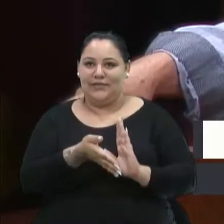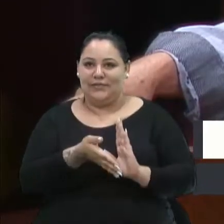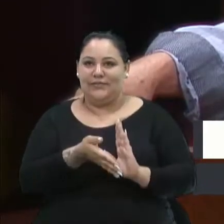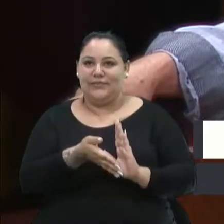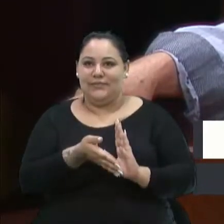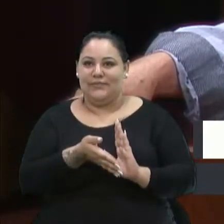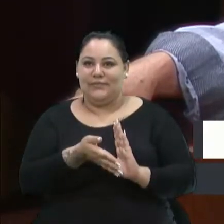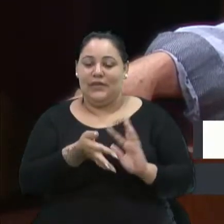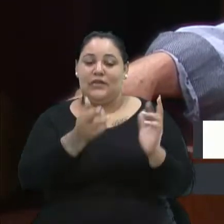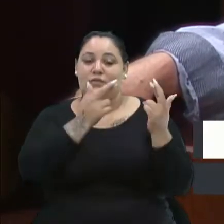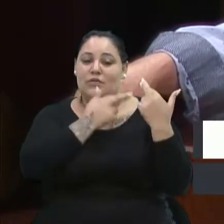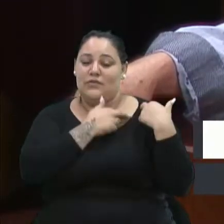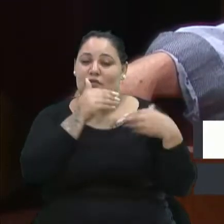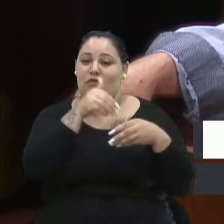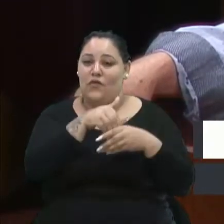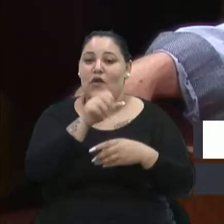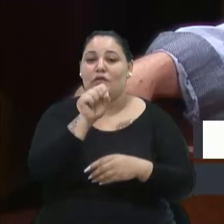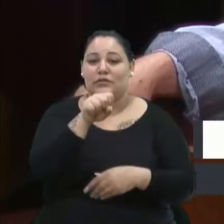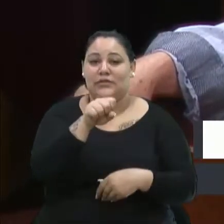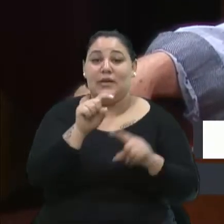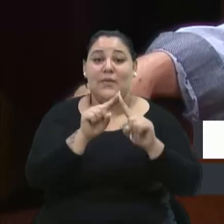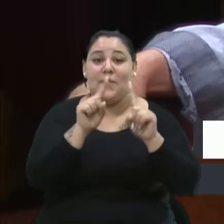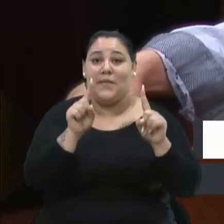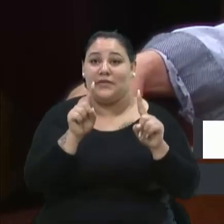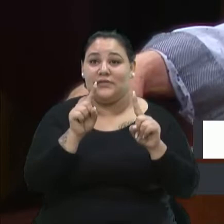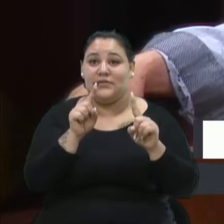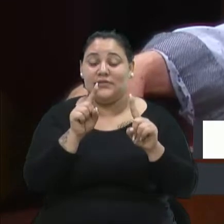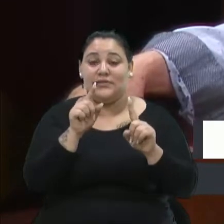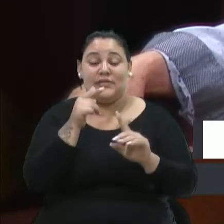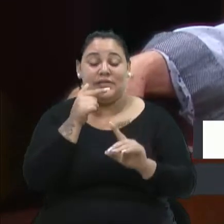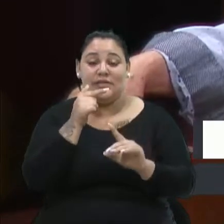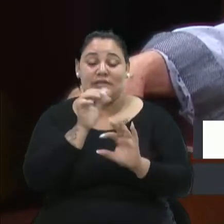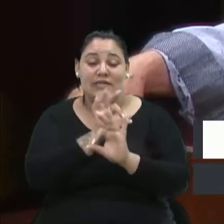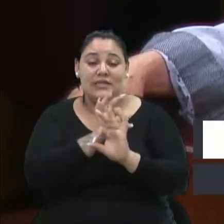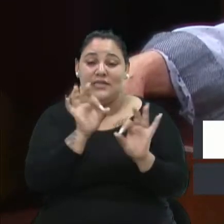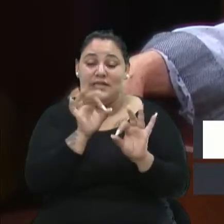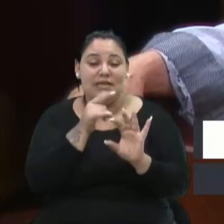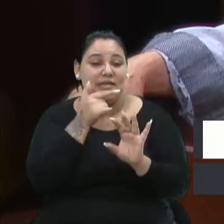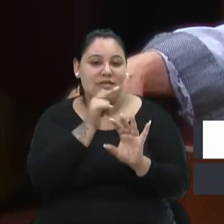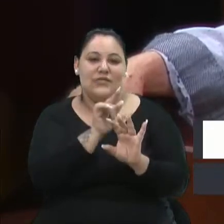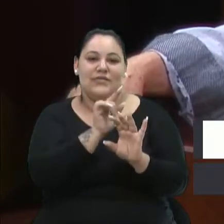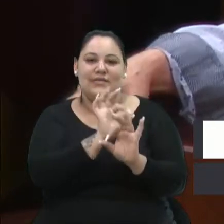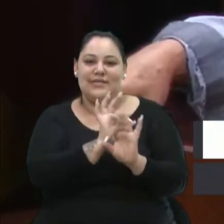nosso voto, sim, e aí ninguém ganha com isso. Eu